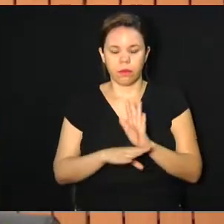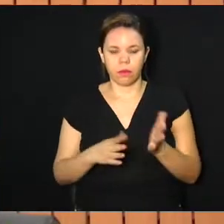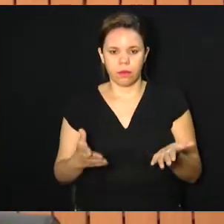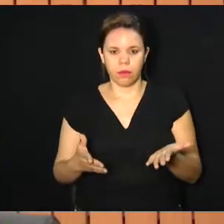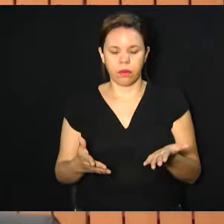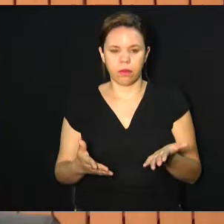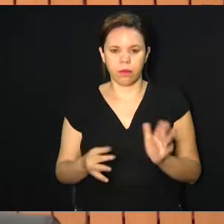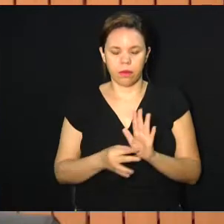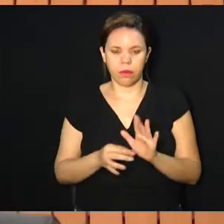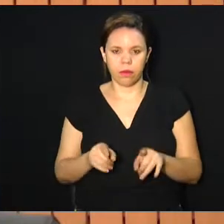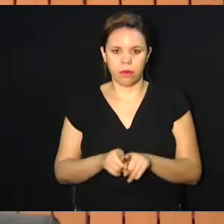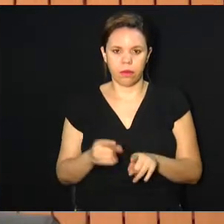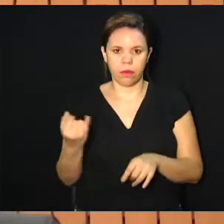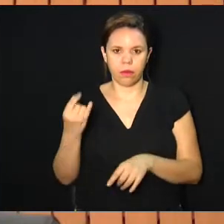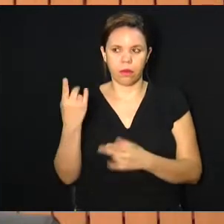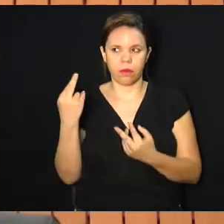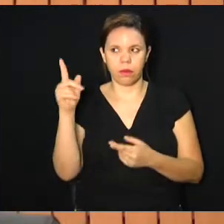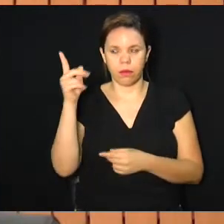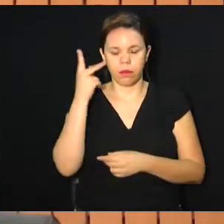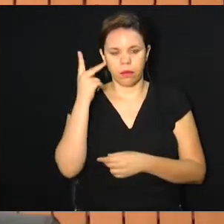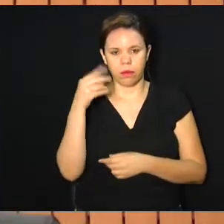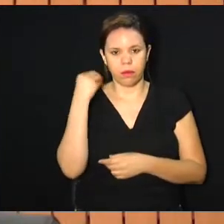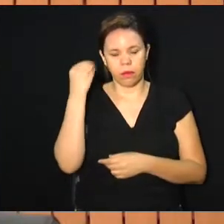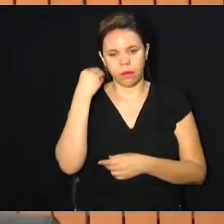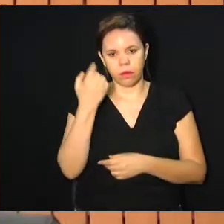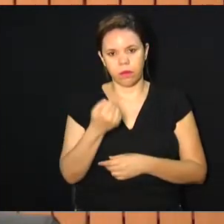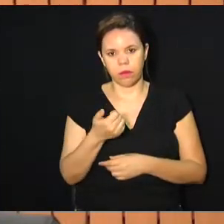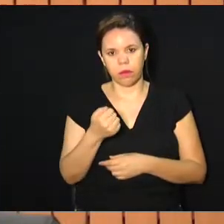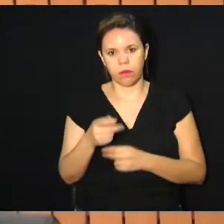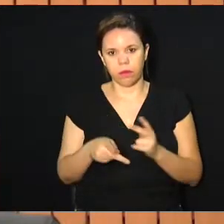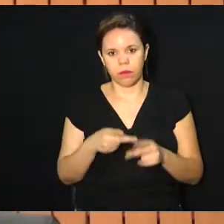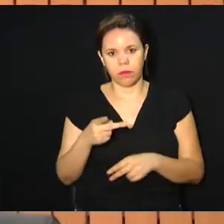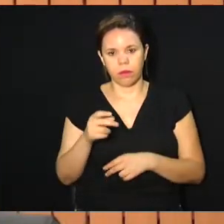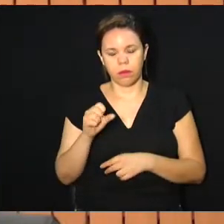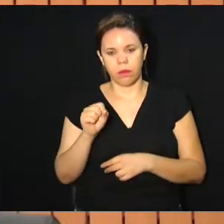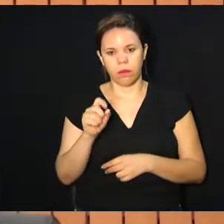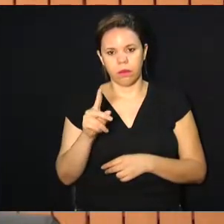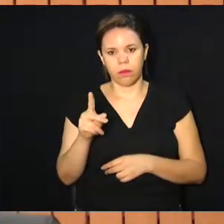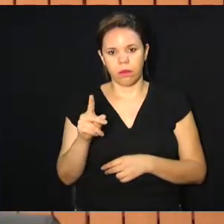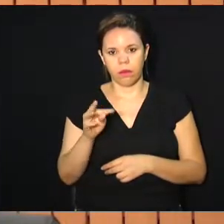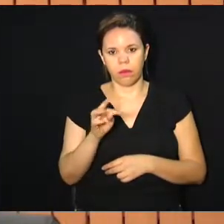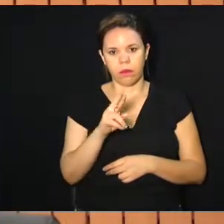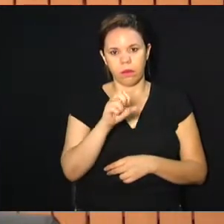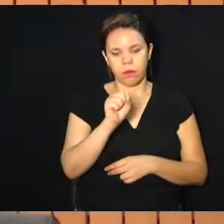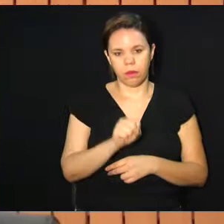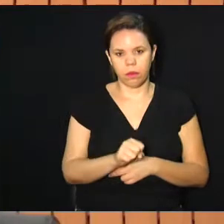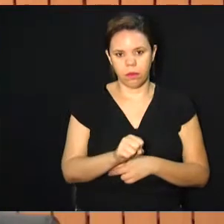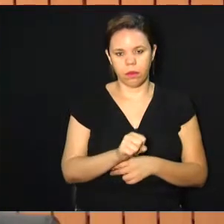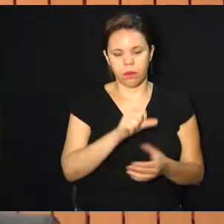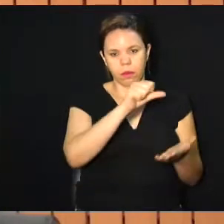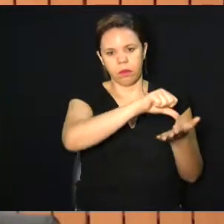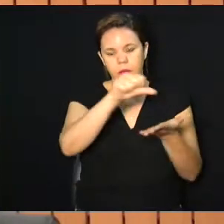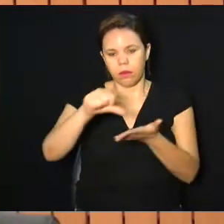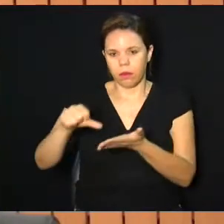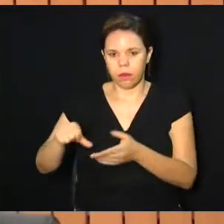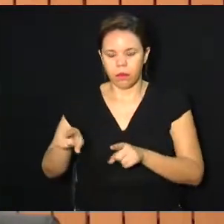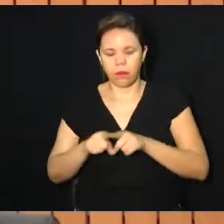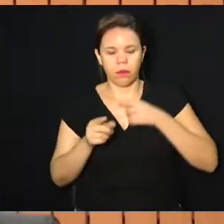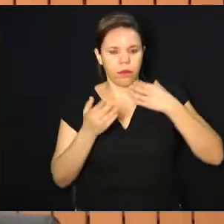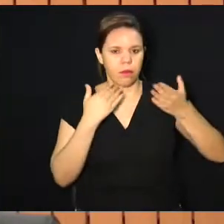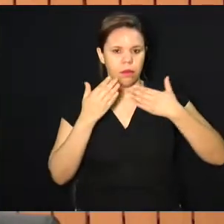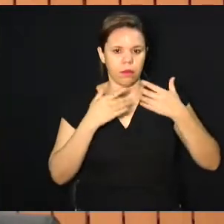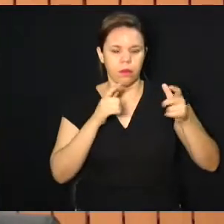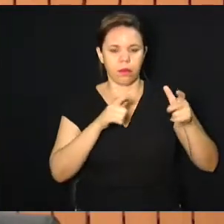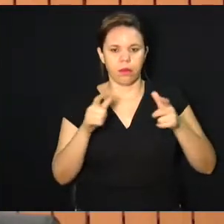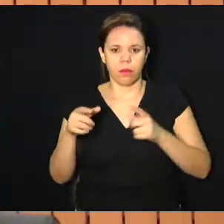É muito importante, em São Paulo, a gente teve uma experiência pequena da SPTrans, de fazer debates regionais, e aí poder debater um pouco mais as linhas,